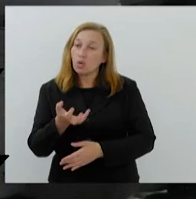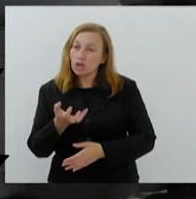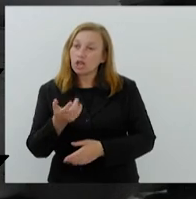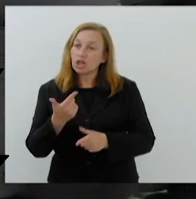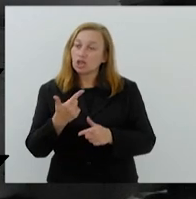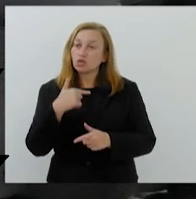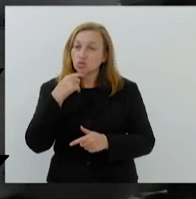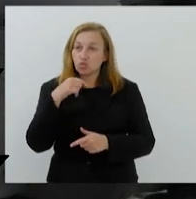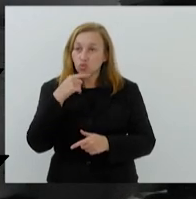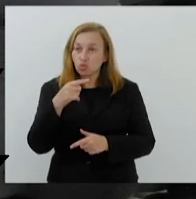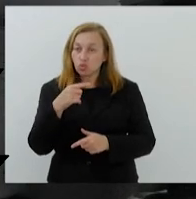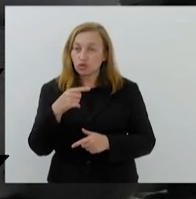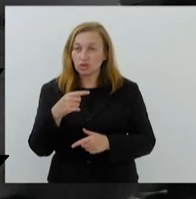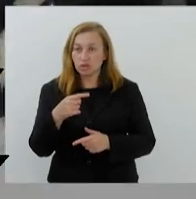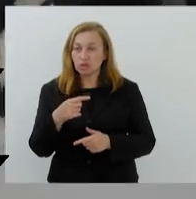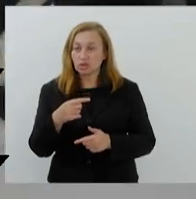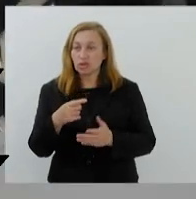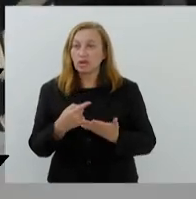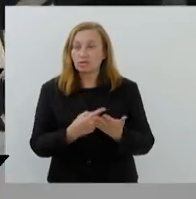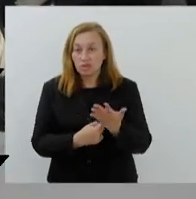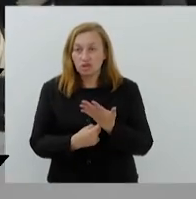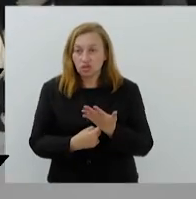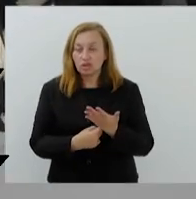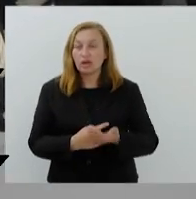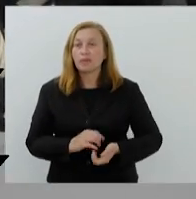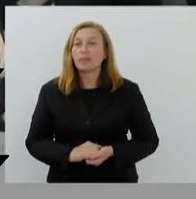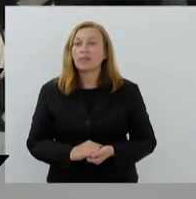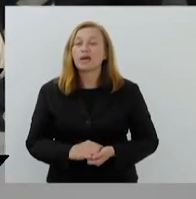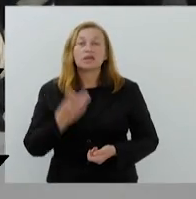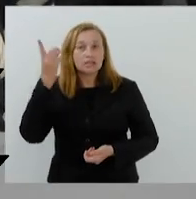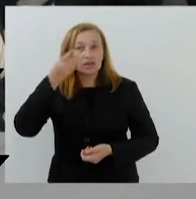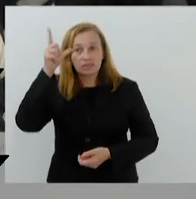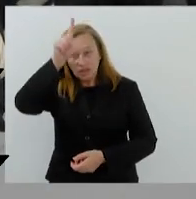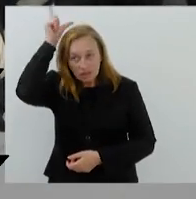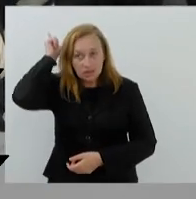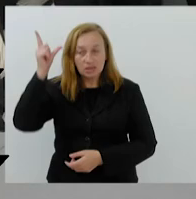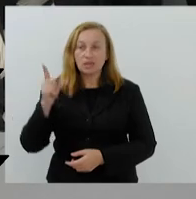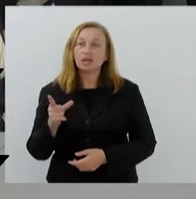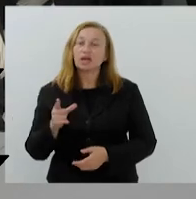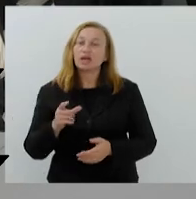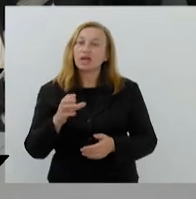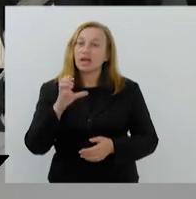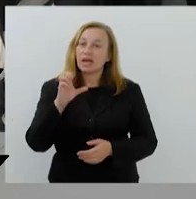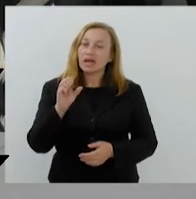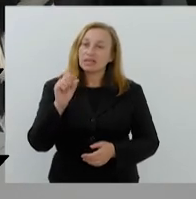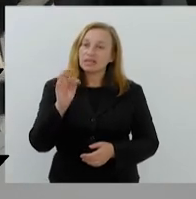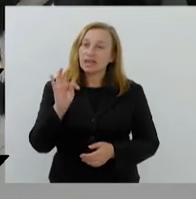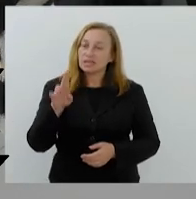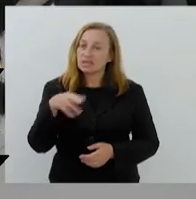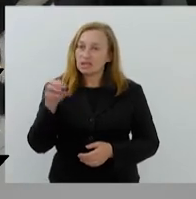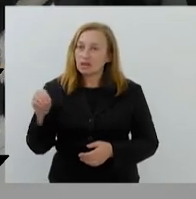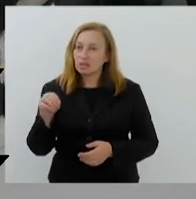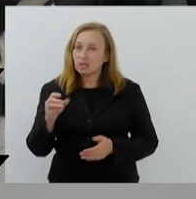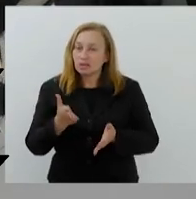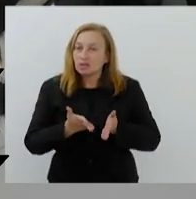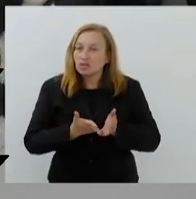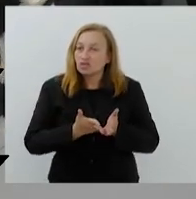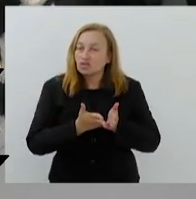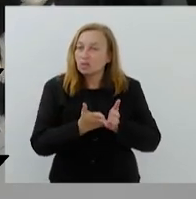aqui, deputado Luiz Paulo, se, no caso, as estações de barcas, metrôs, também...